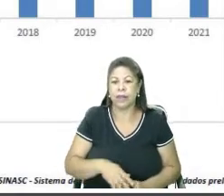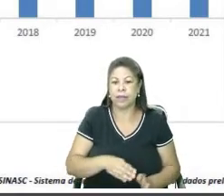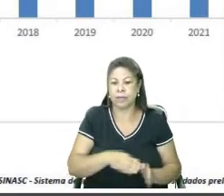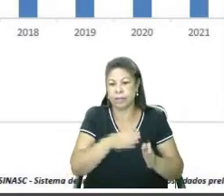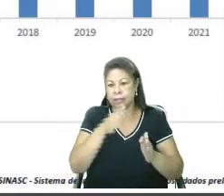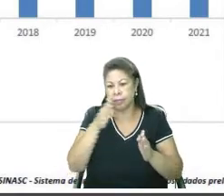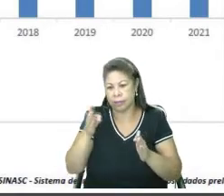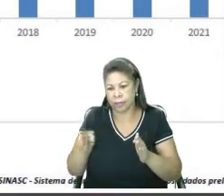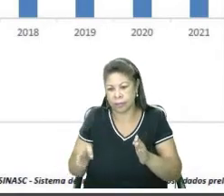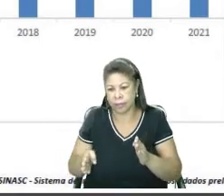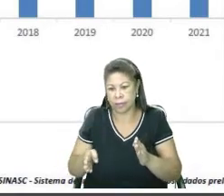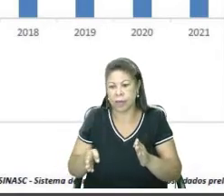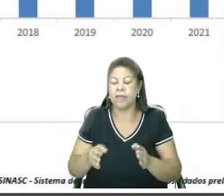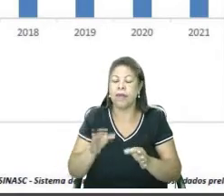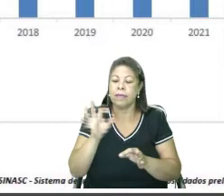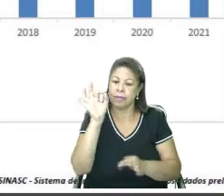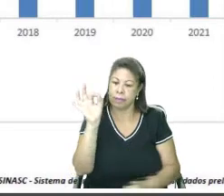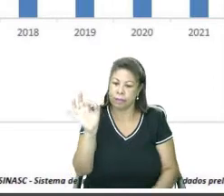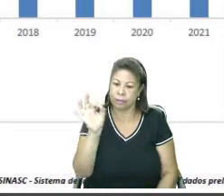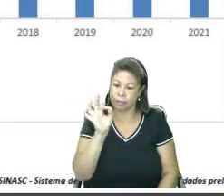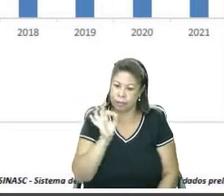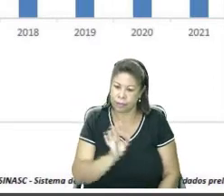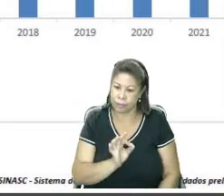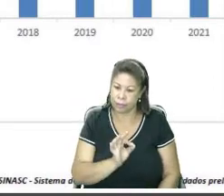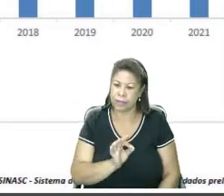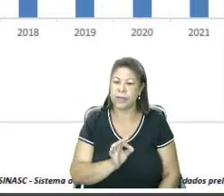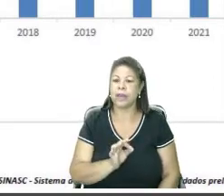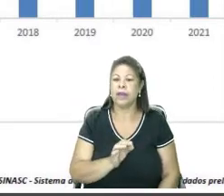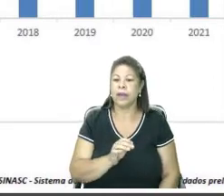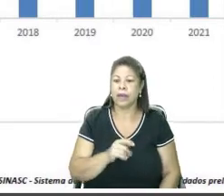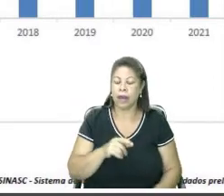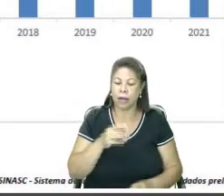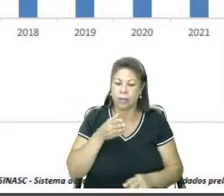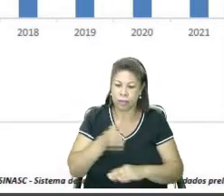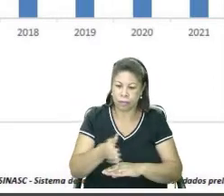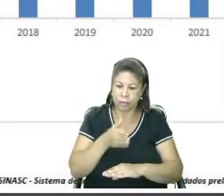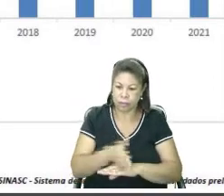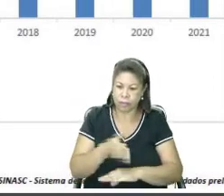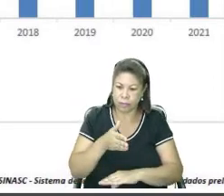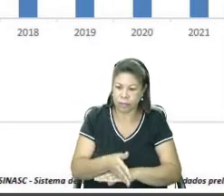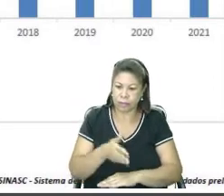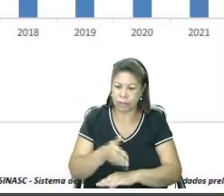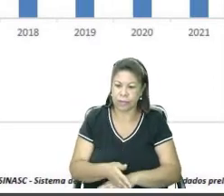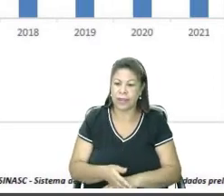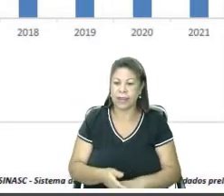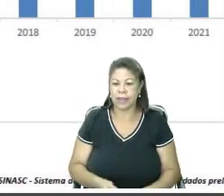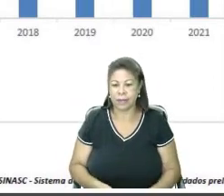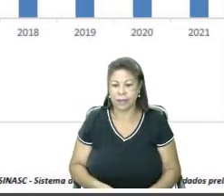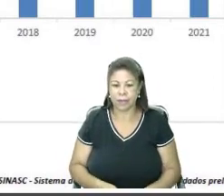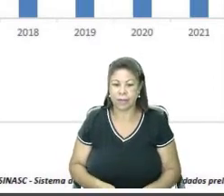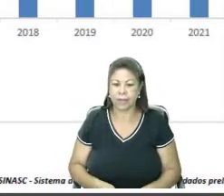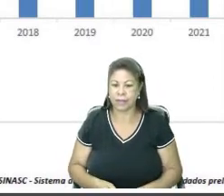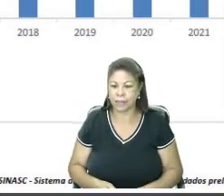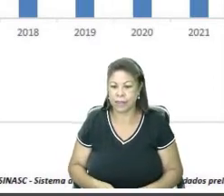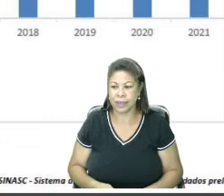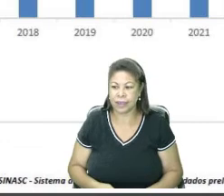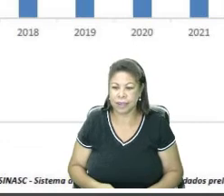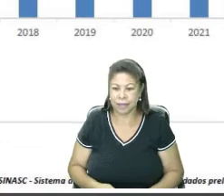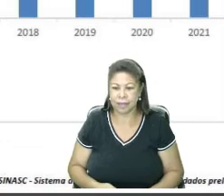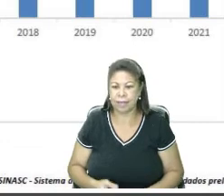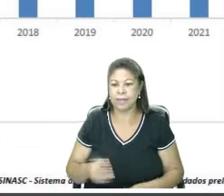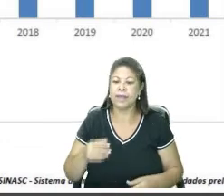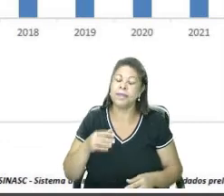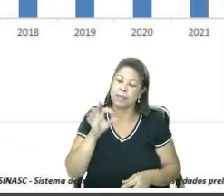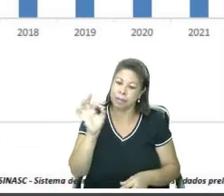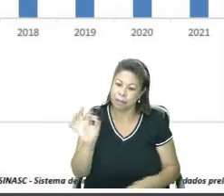vê a proporção de mães que realizaram 7 consultas e mais. A gente tem um pouco mais, né, quase 83% de mães